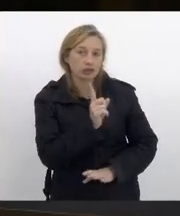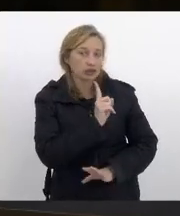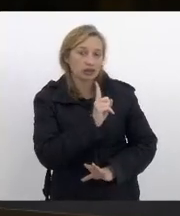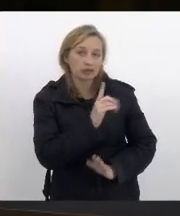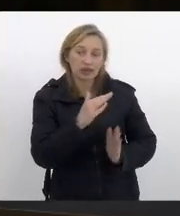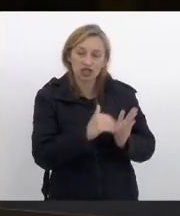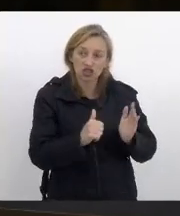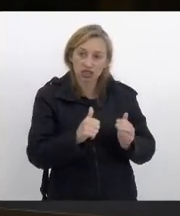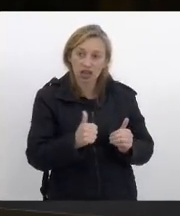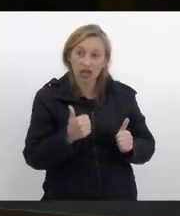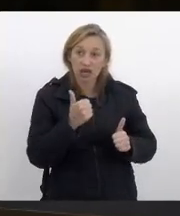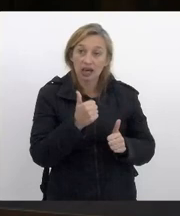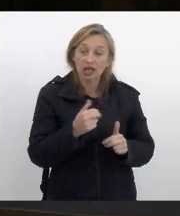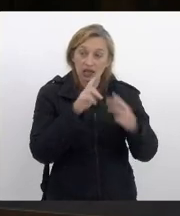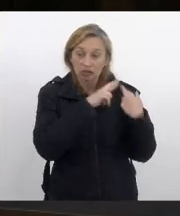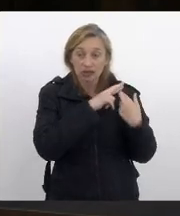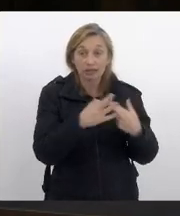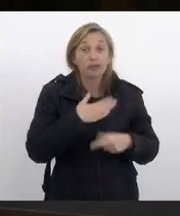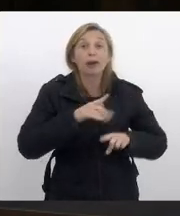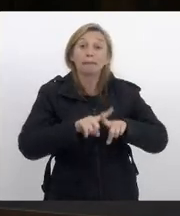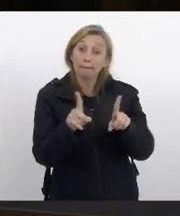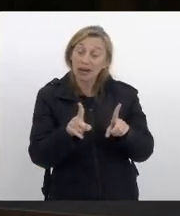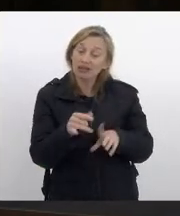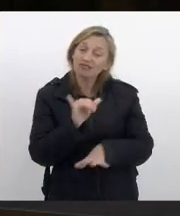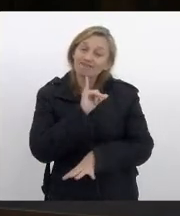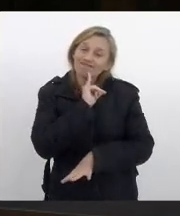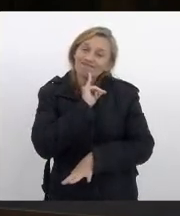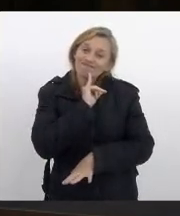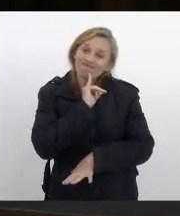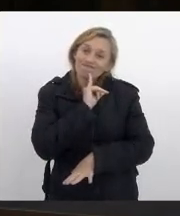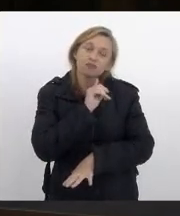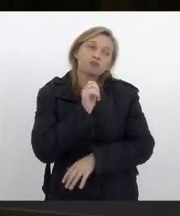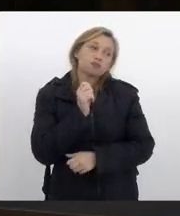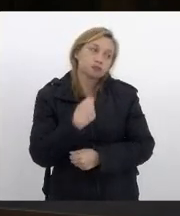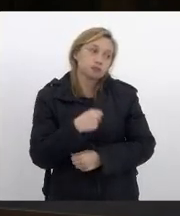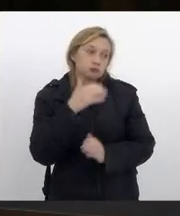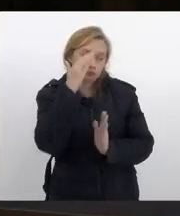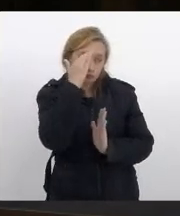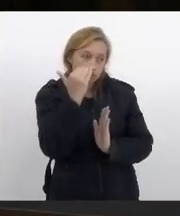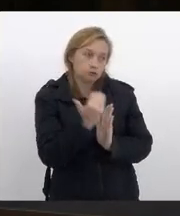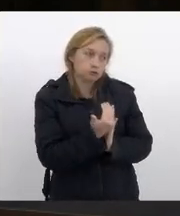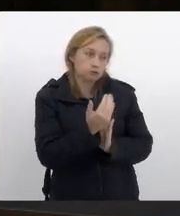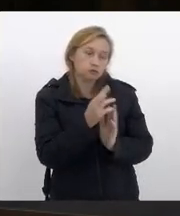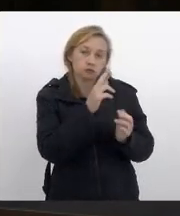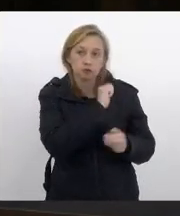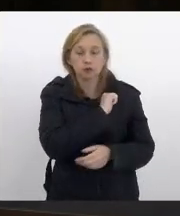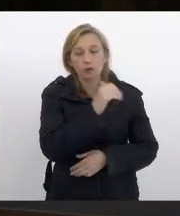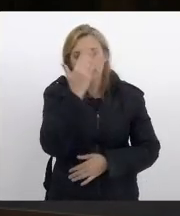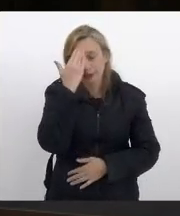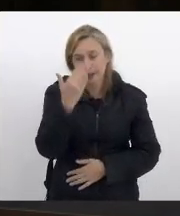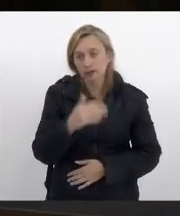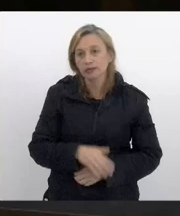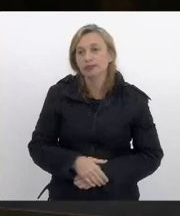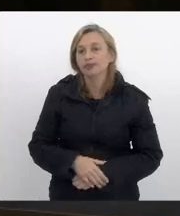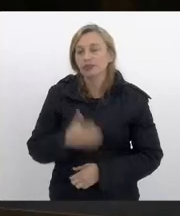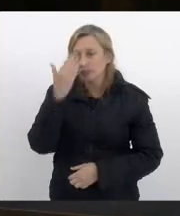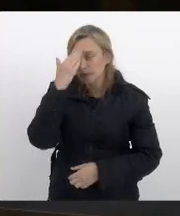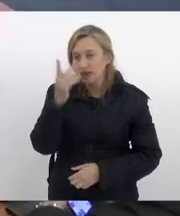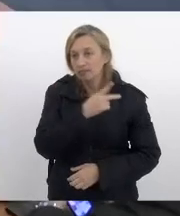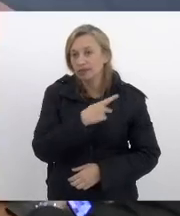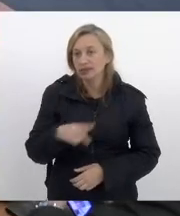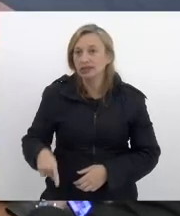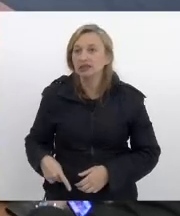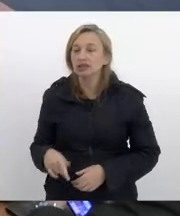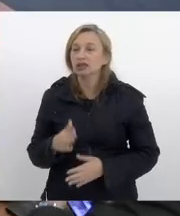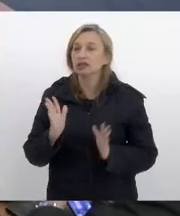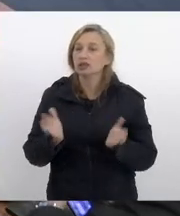minha responsabilidade. Mas a gente, infelizmente, tem que submeter ao regime. Obrigado, Ben. Obrigado, presidente.